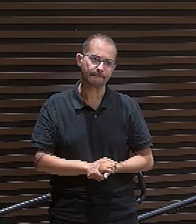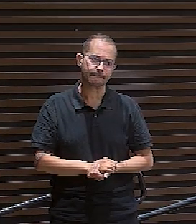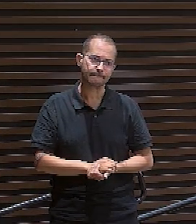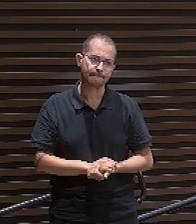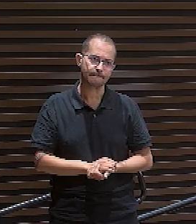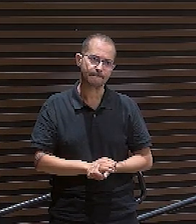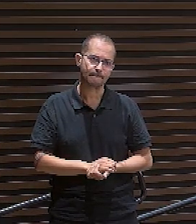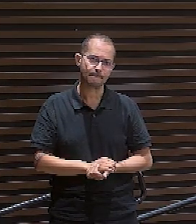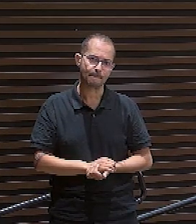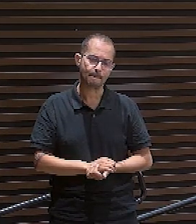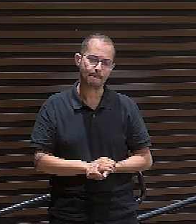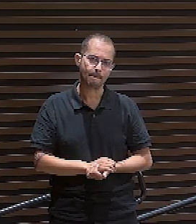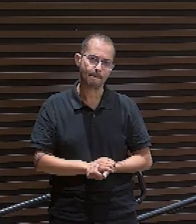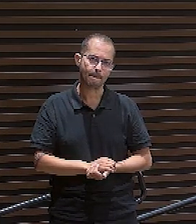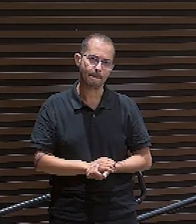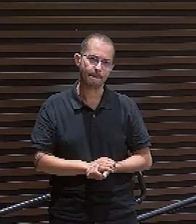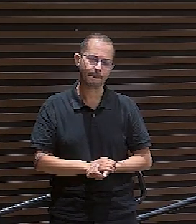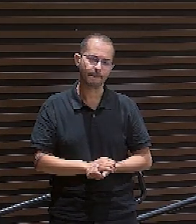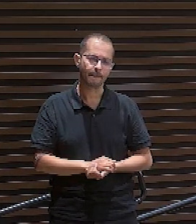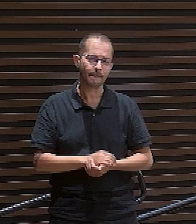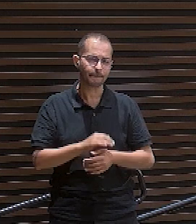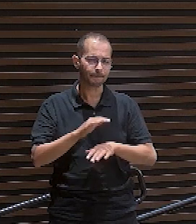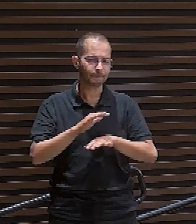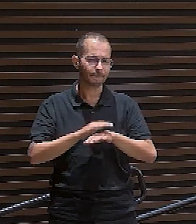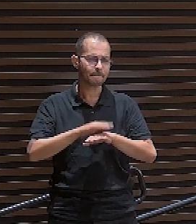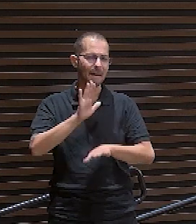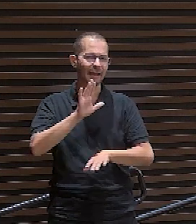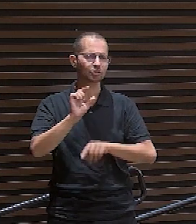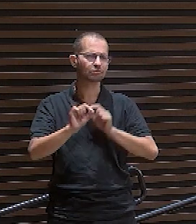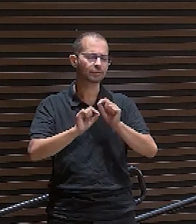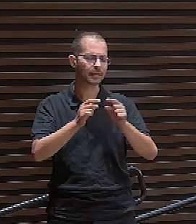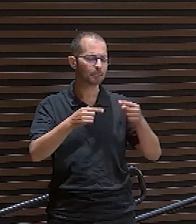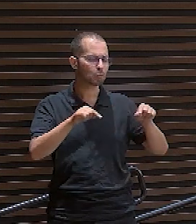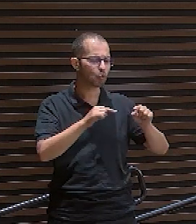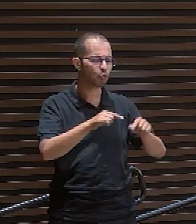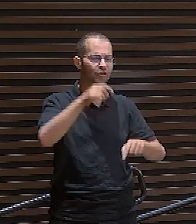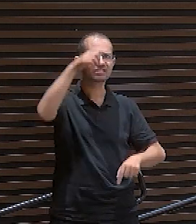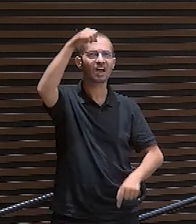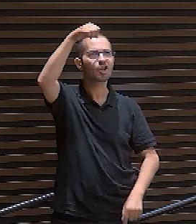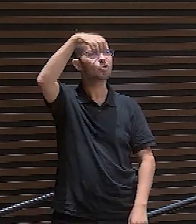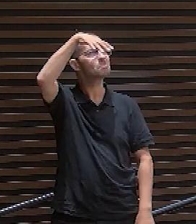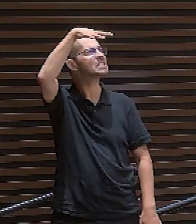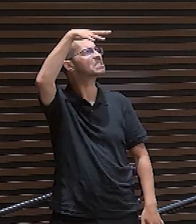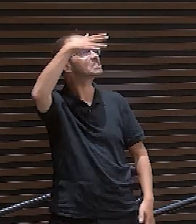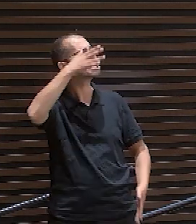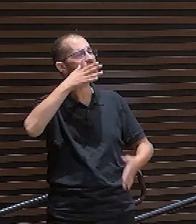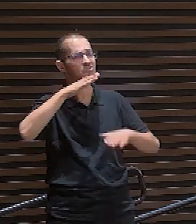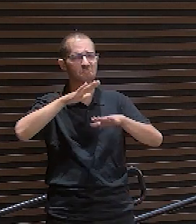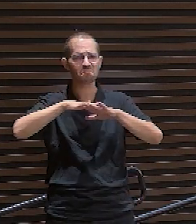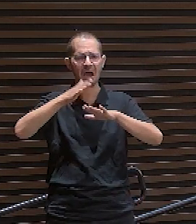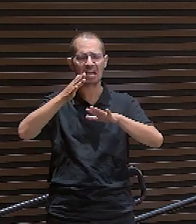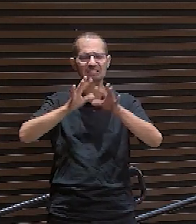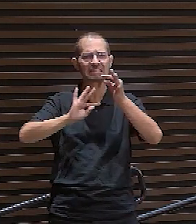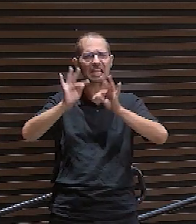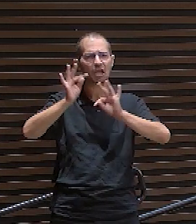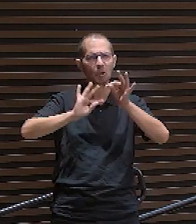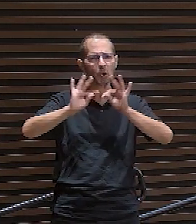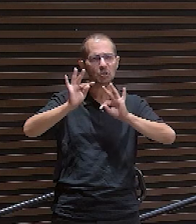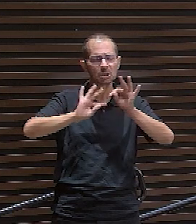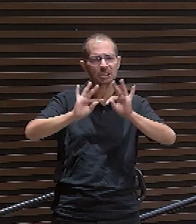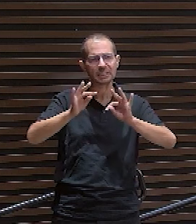Mais do que música, mais do que iluminação, mais do que